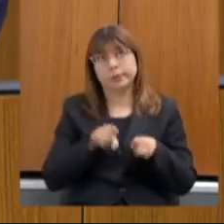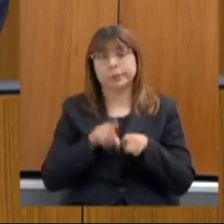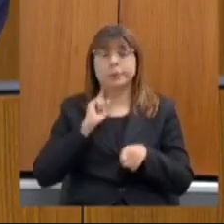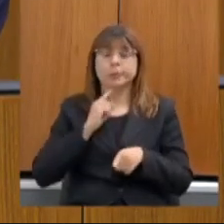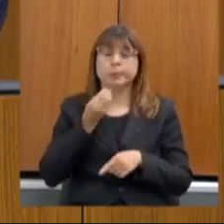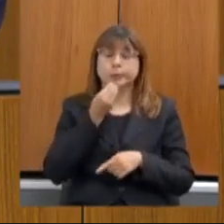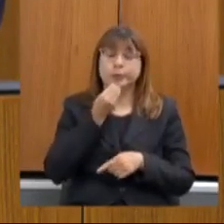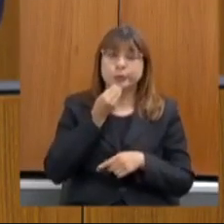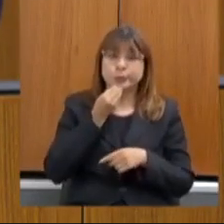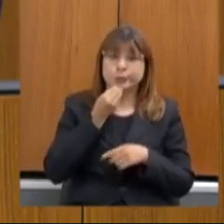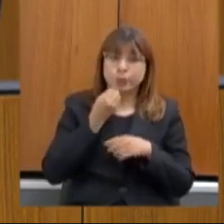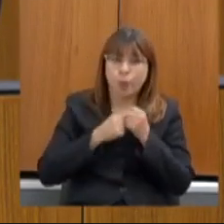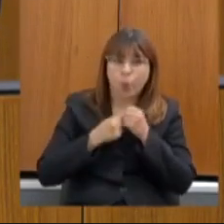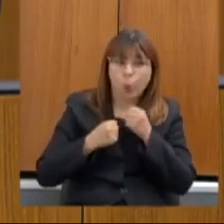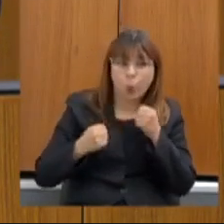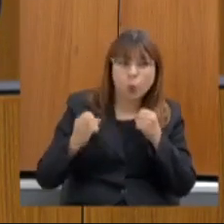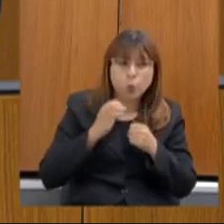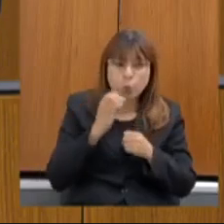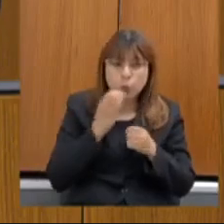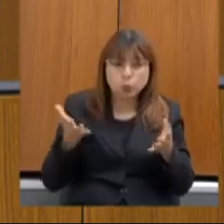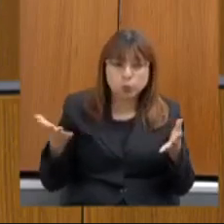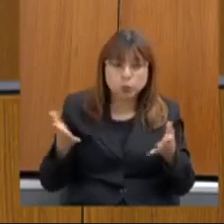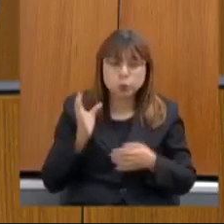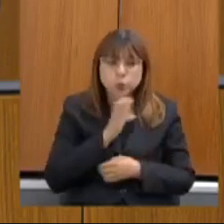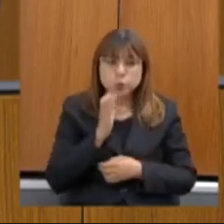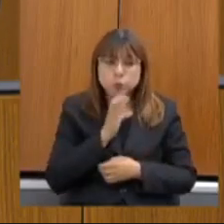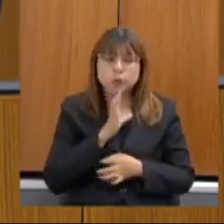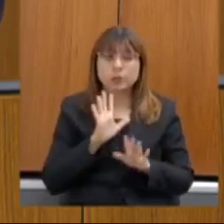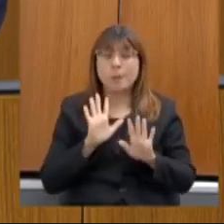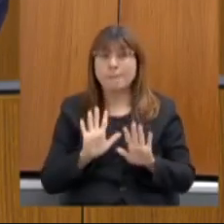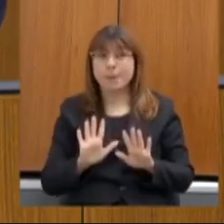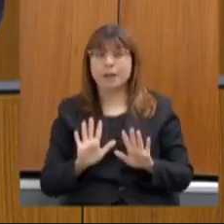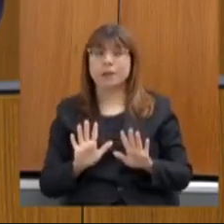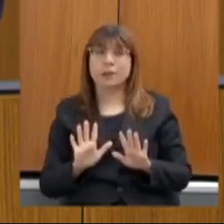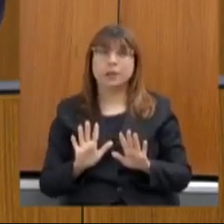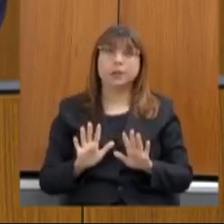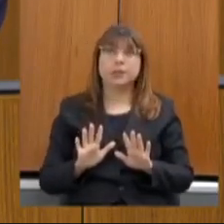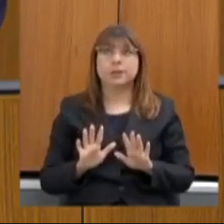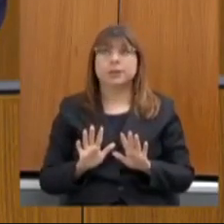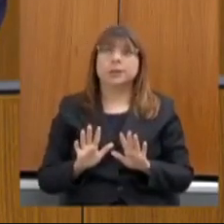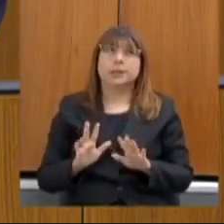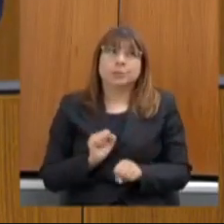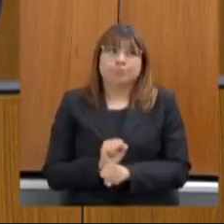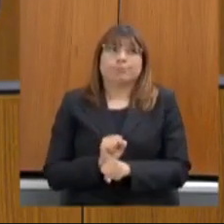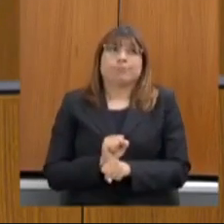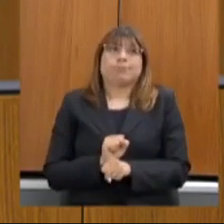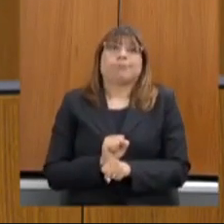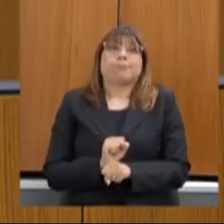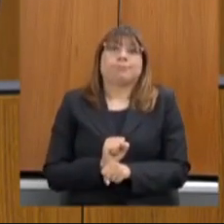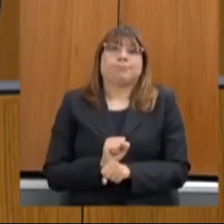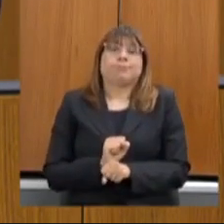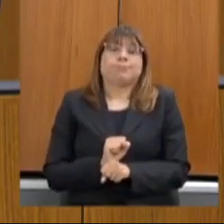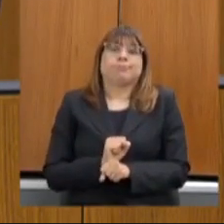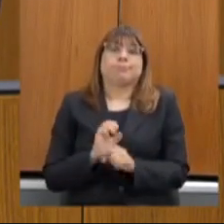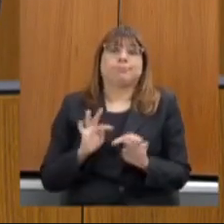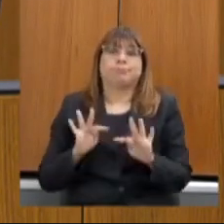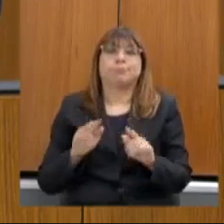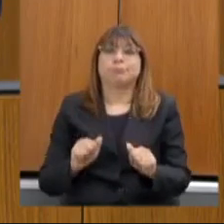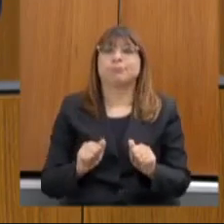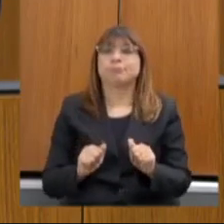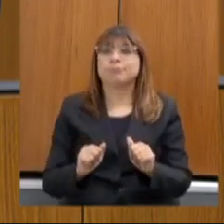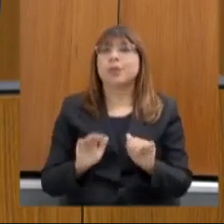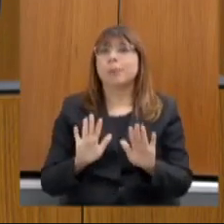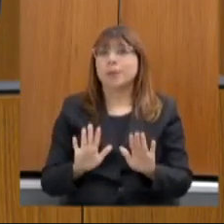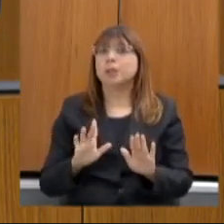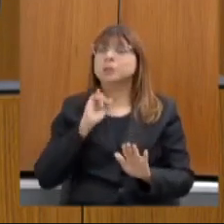ao invés de ter aí um como é que eu posso uma estagnação completa pelo